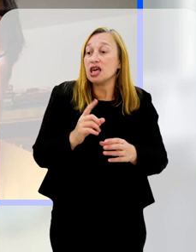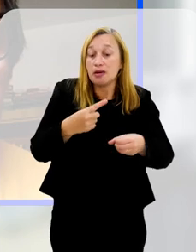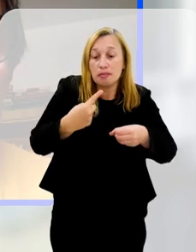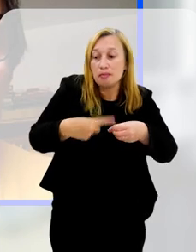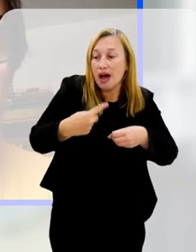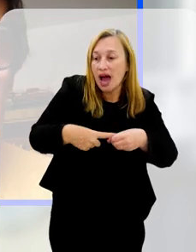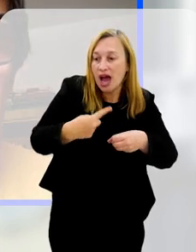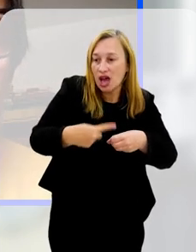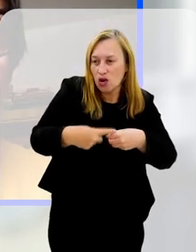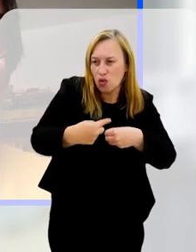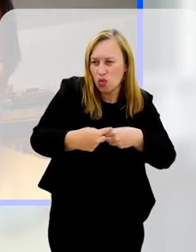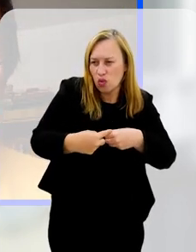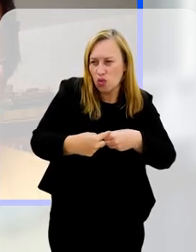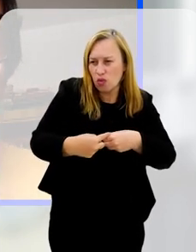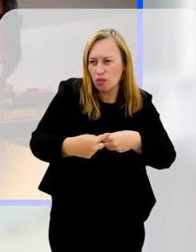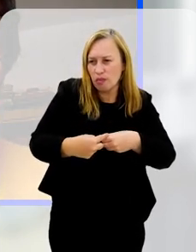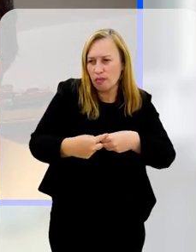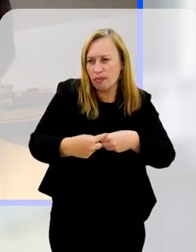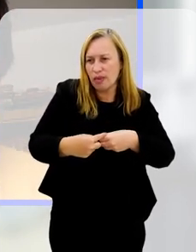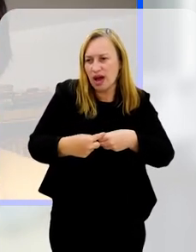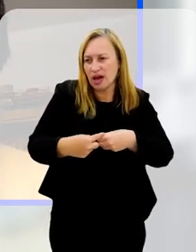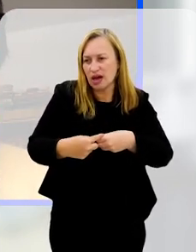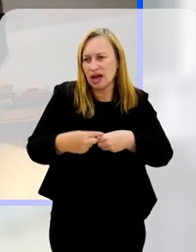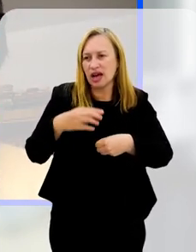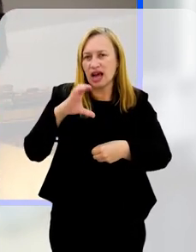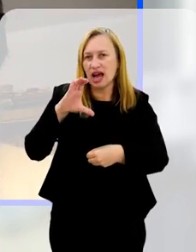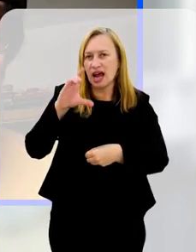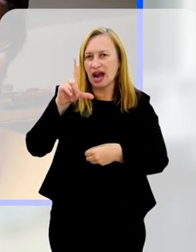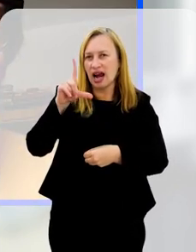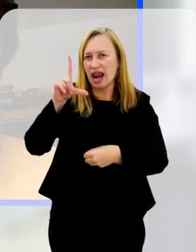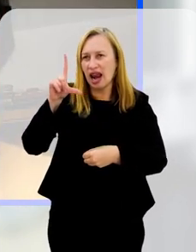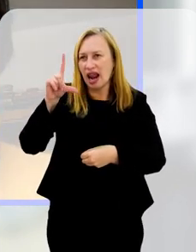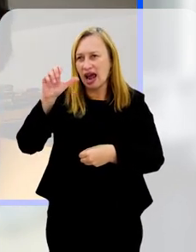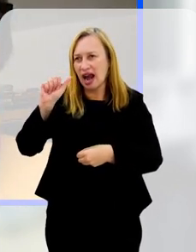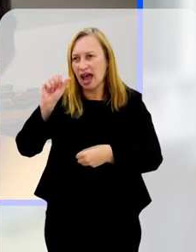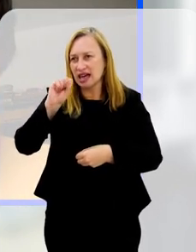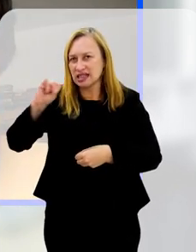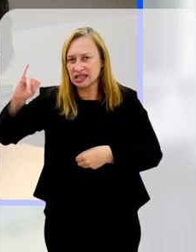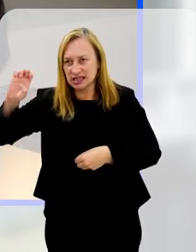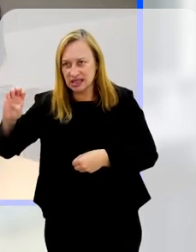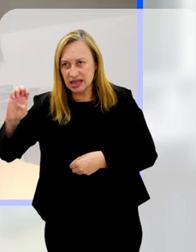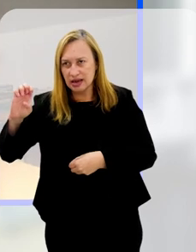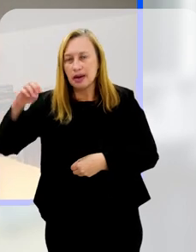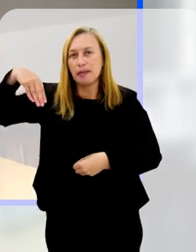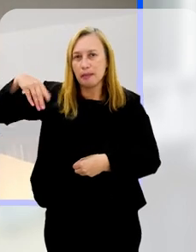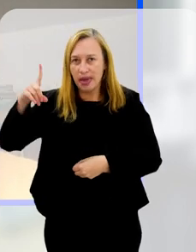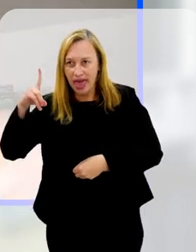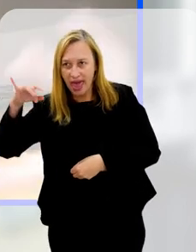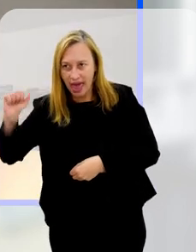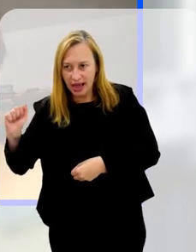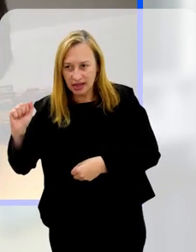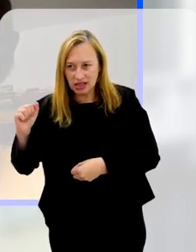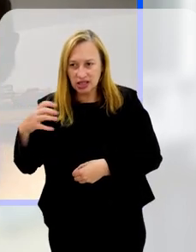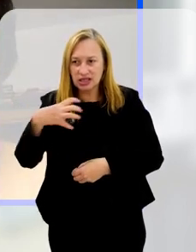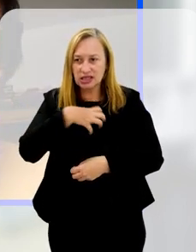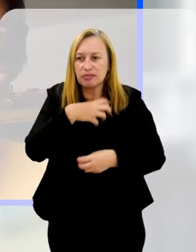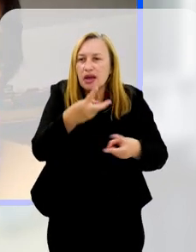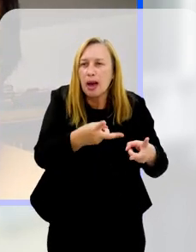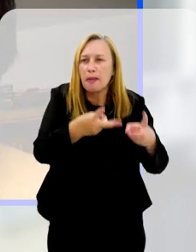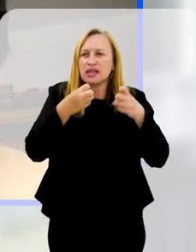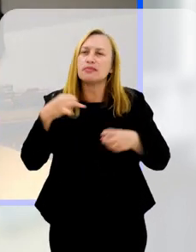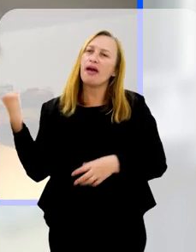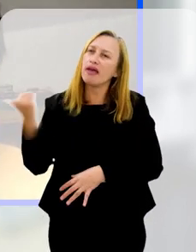média, né, para que a classe média valorize mais e sinta a importância e a articulação